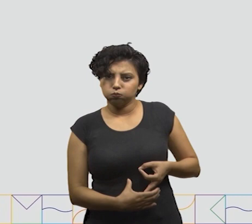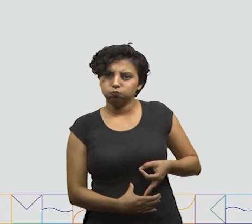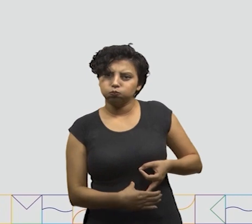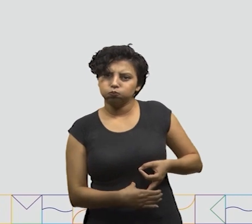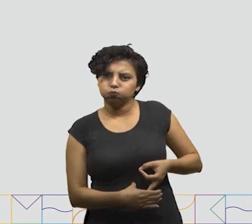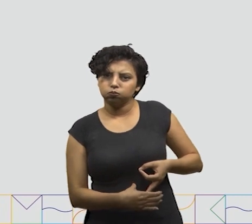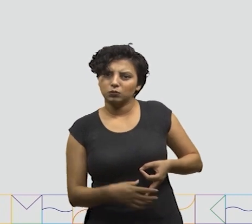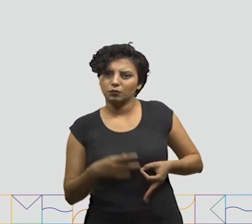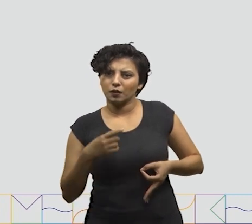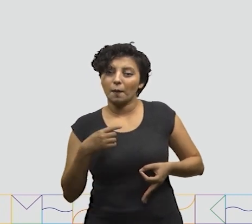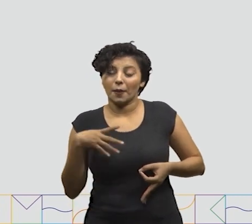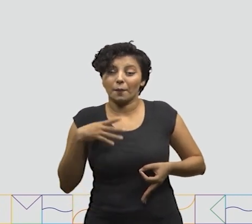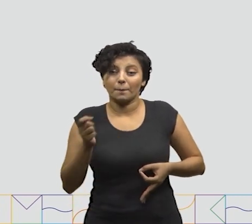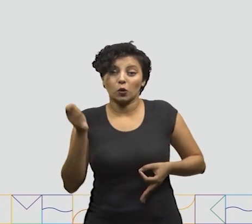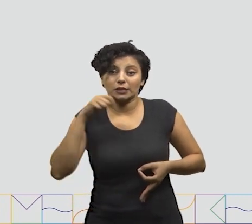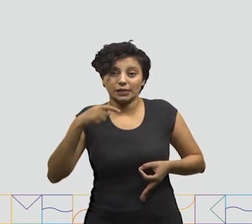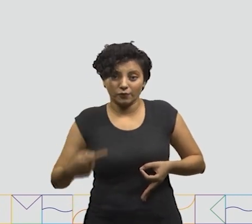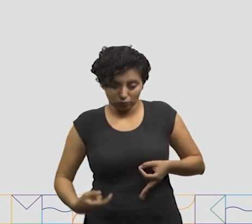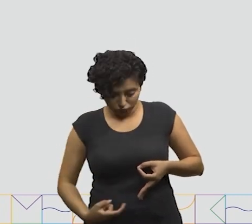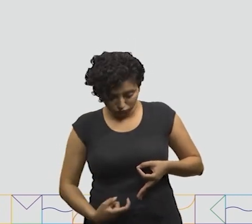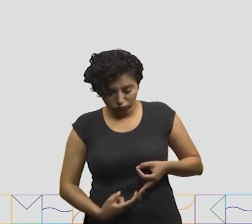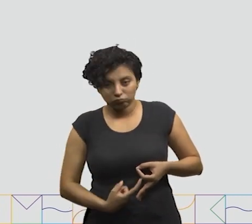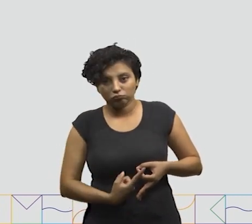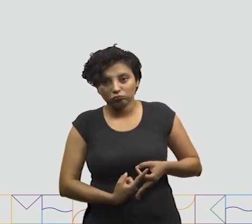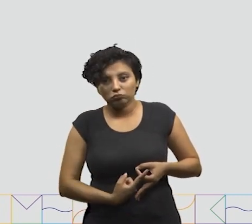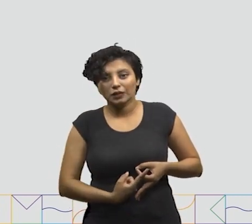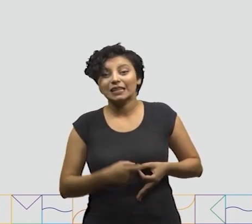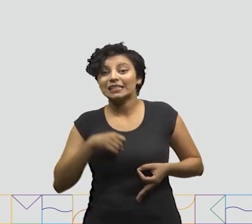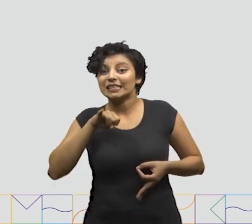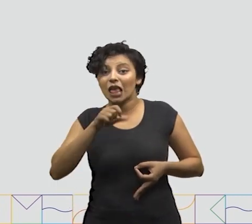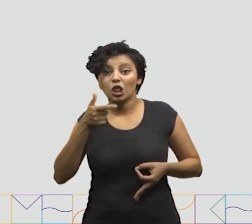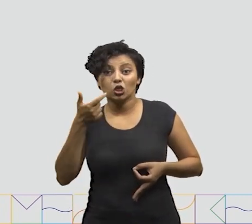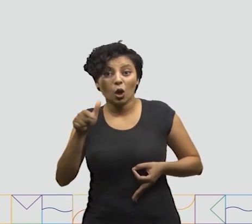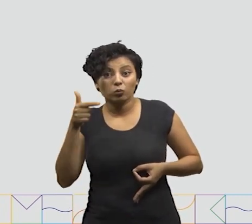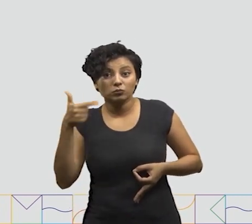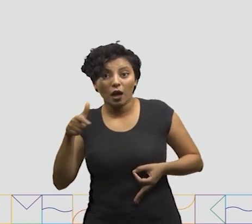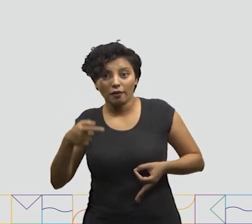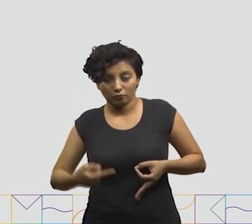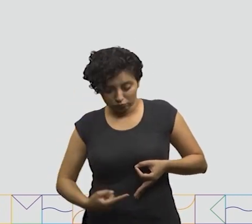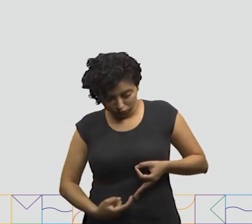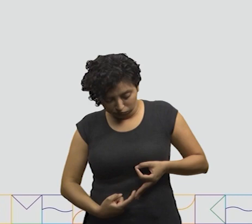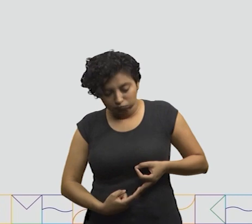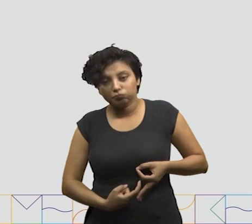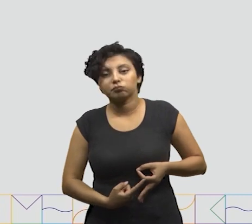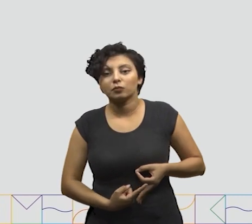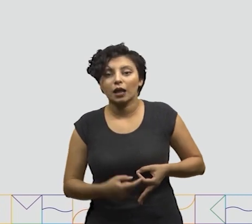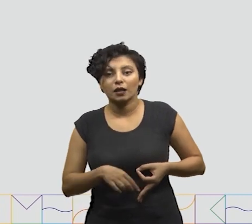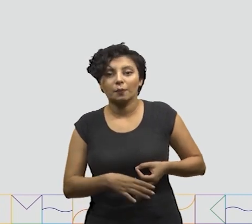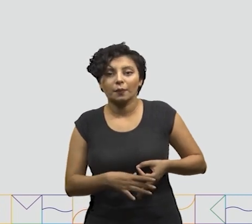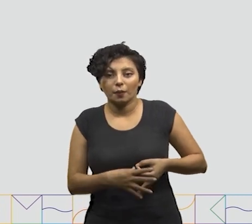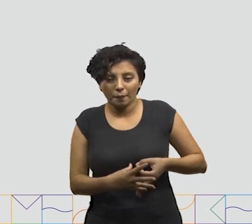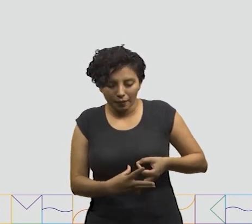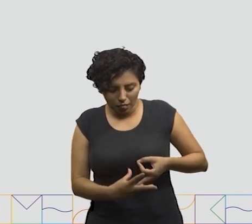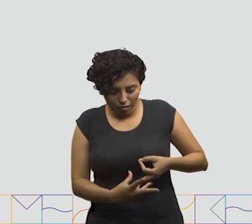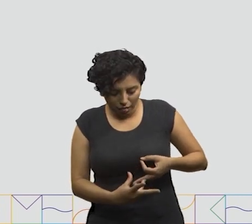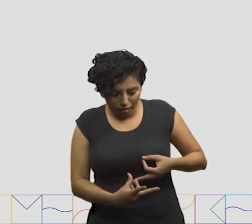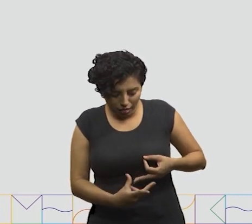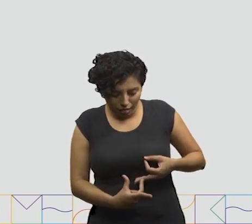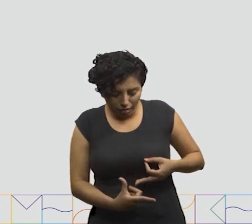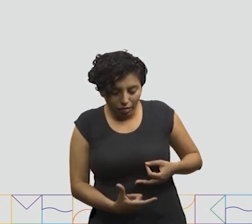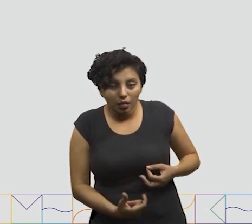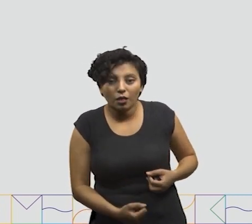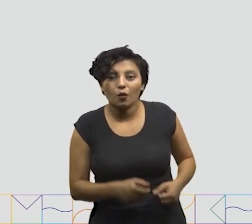mais grossas para receber o embrião. Caso não ocorra a fecundação, essa parede se